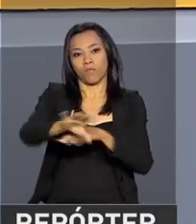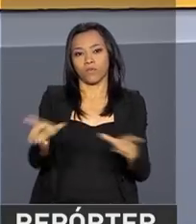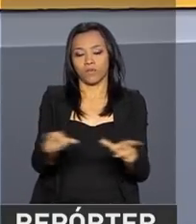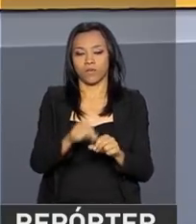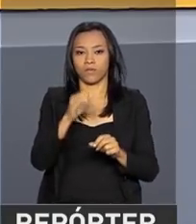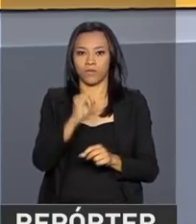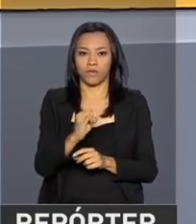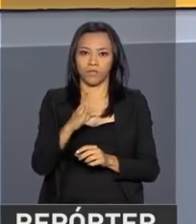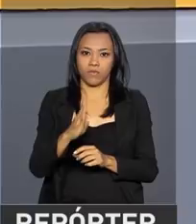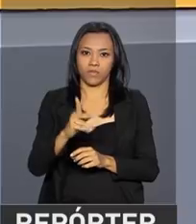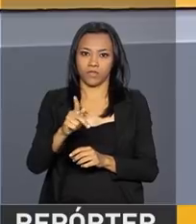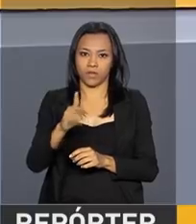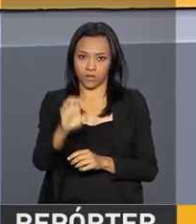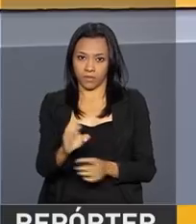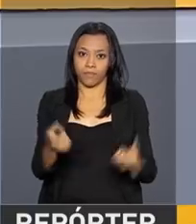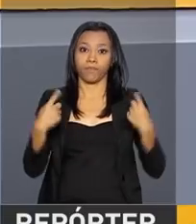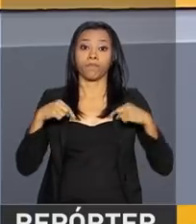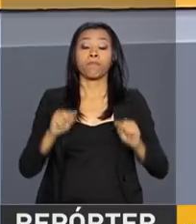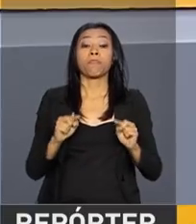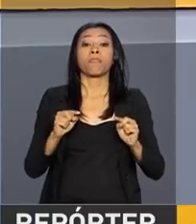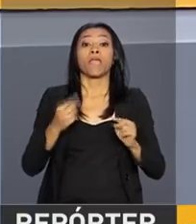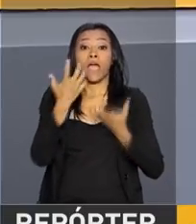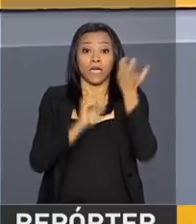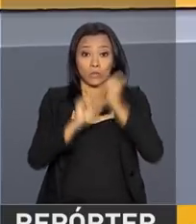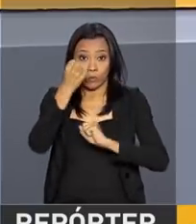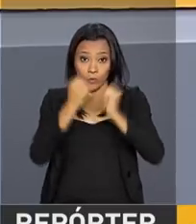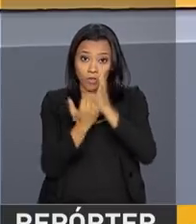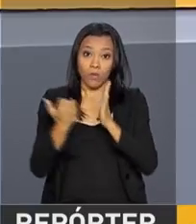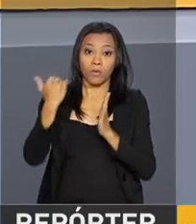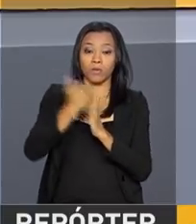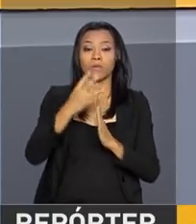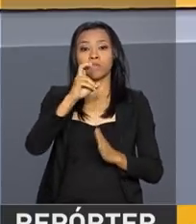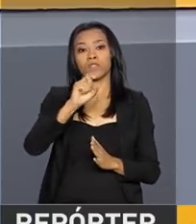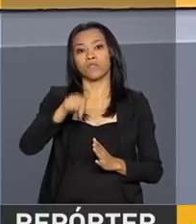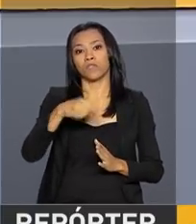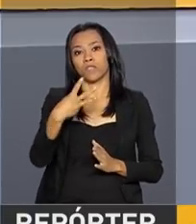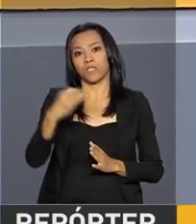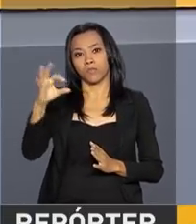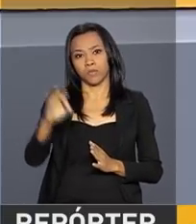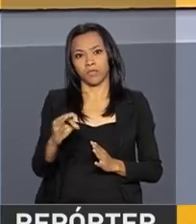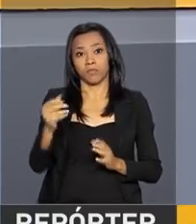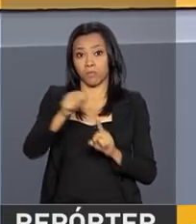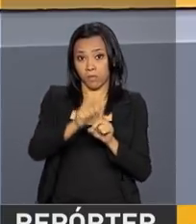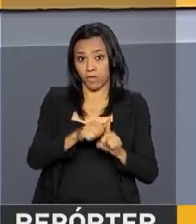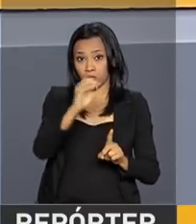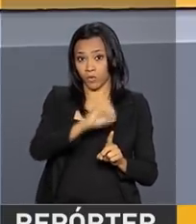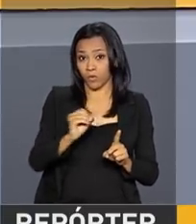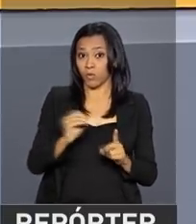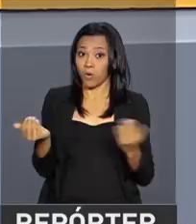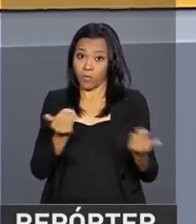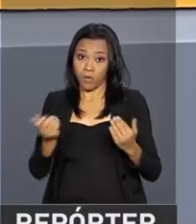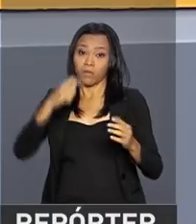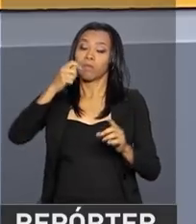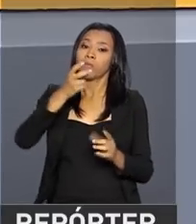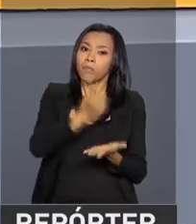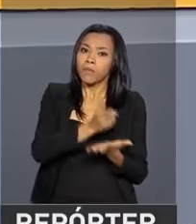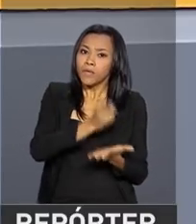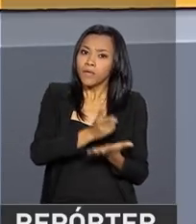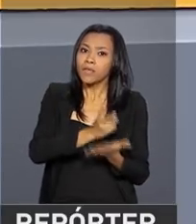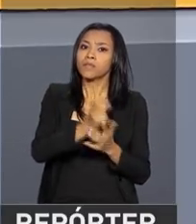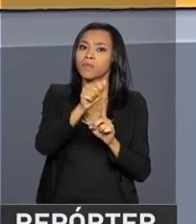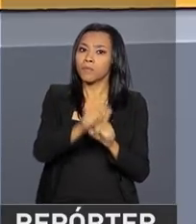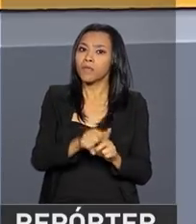ea indústria cresceu 5,3 por cento em outubro em relação ao mesmo mês do ano passado segundo informou o